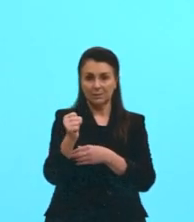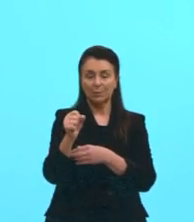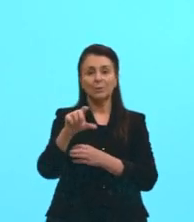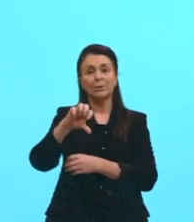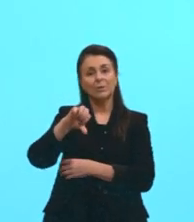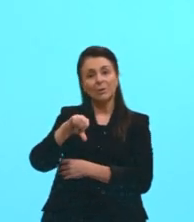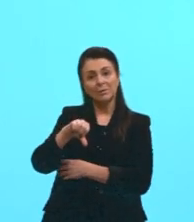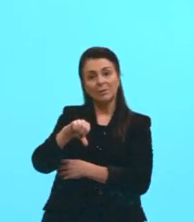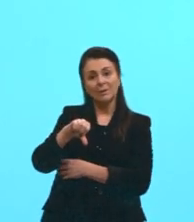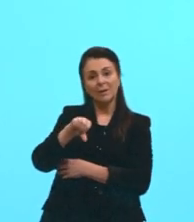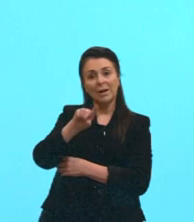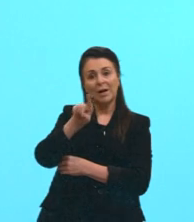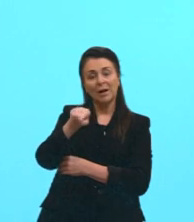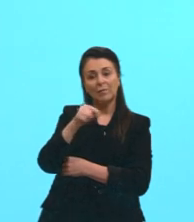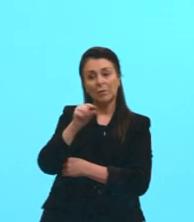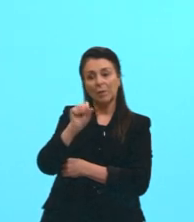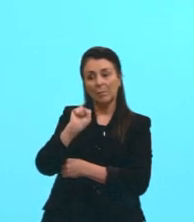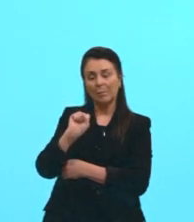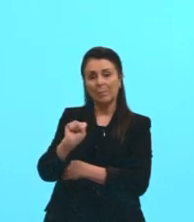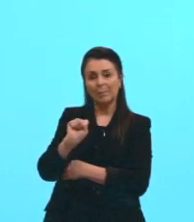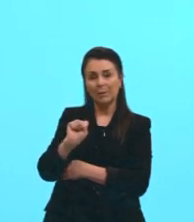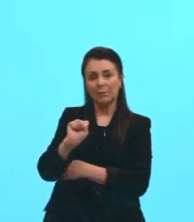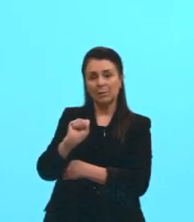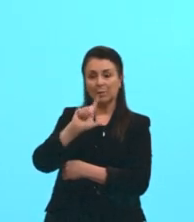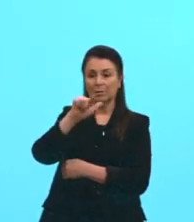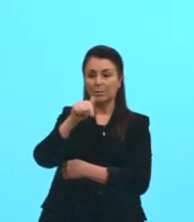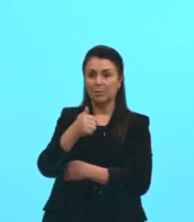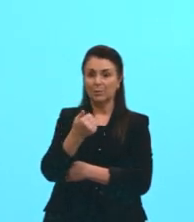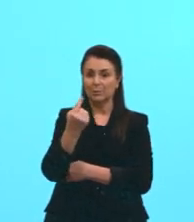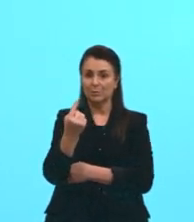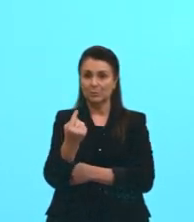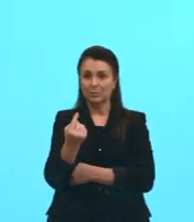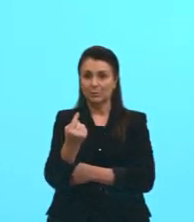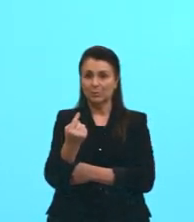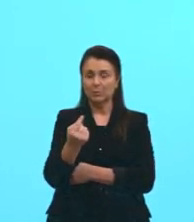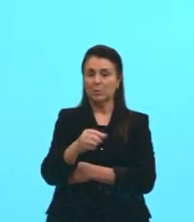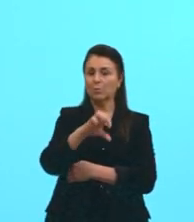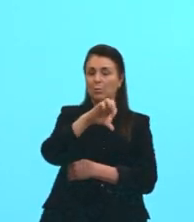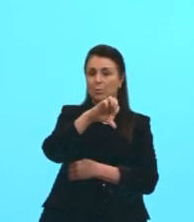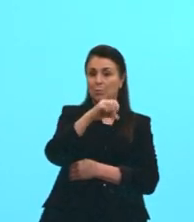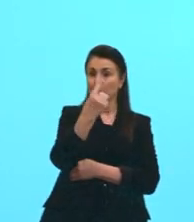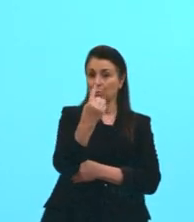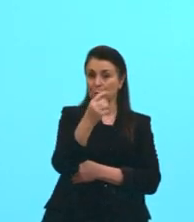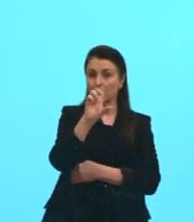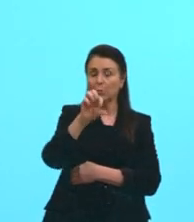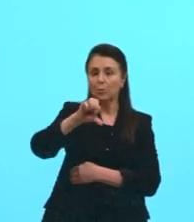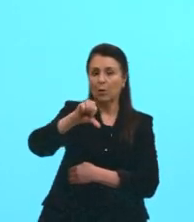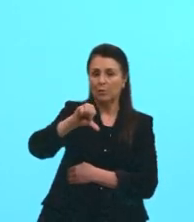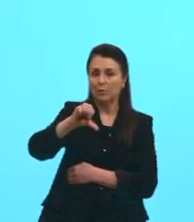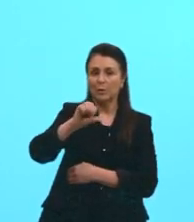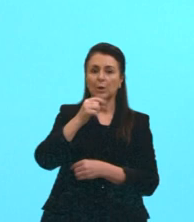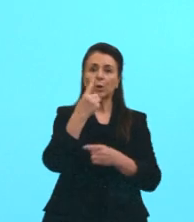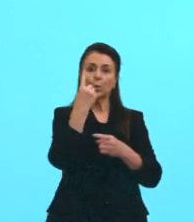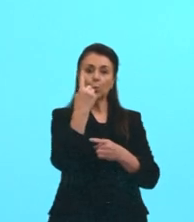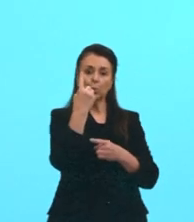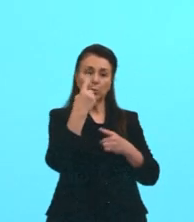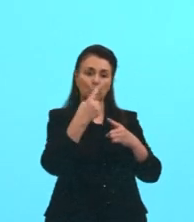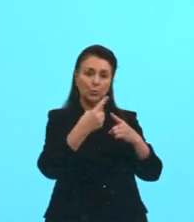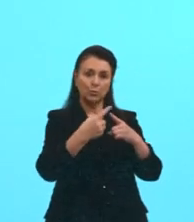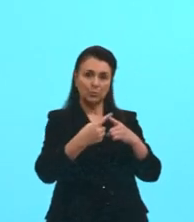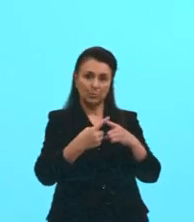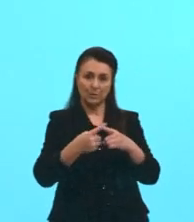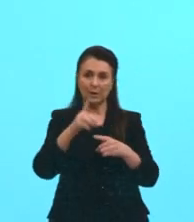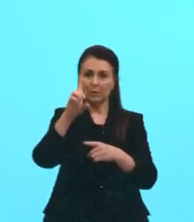123456789 a minha vida eu quero que pare aqui né Depois de 19 Então vou escrever um x